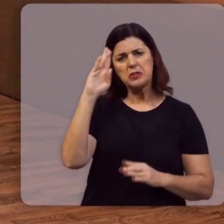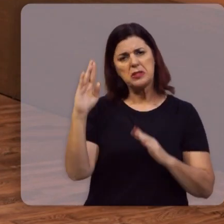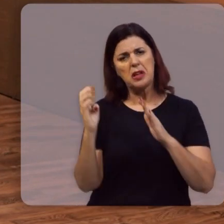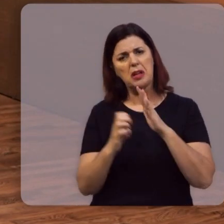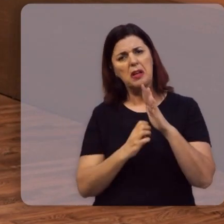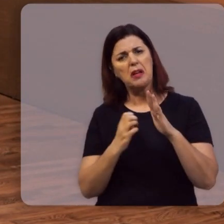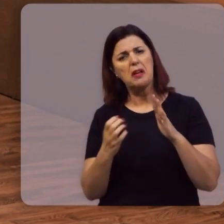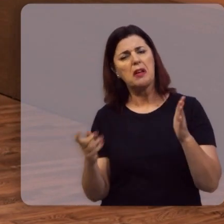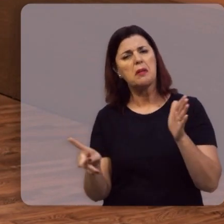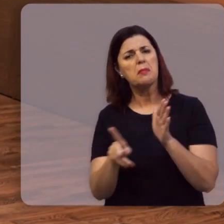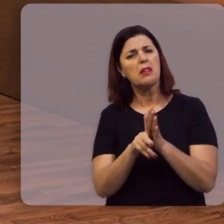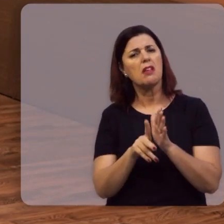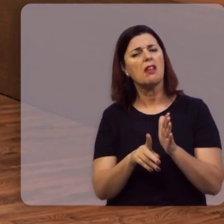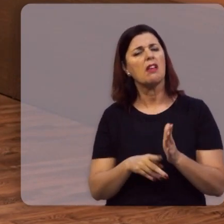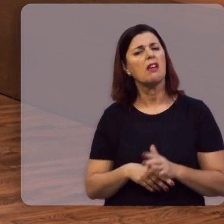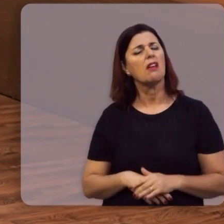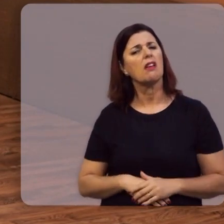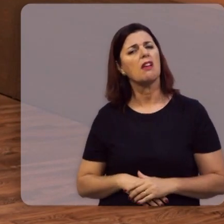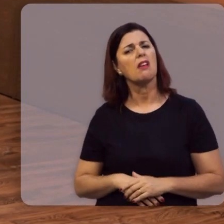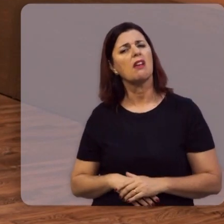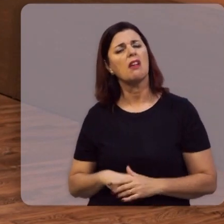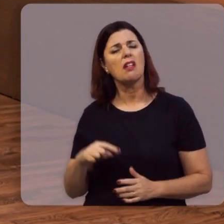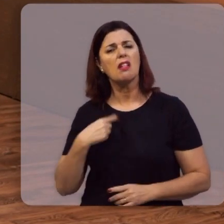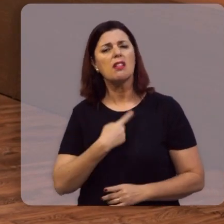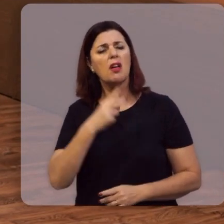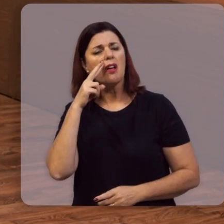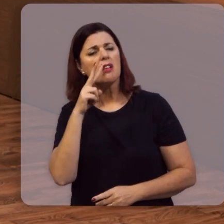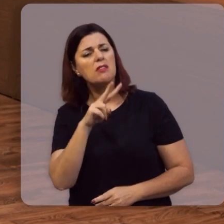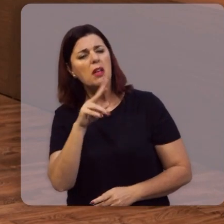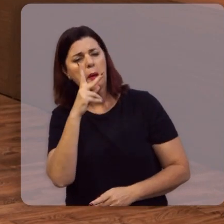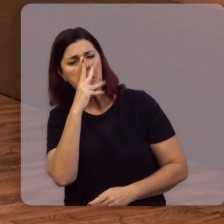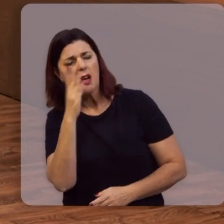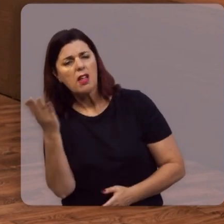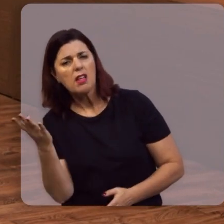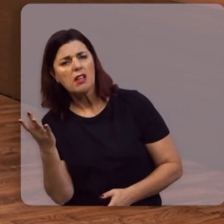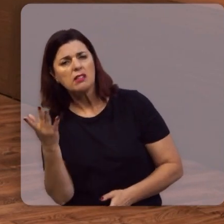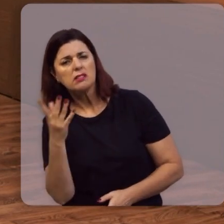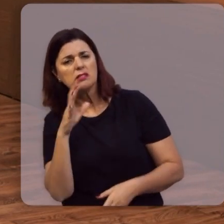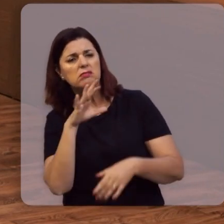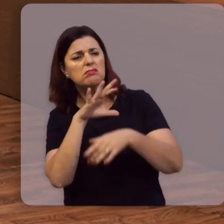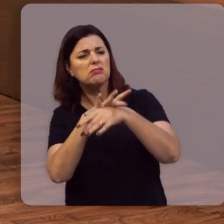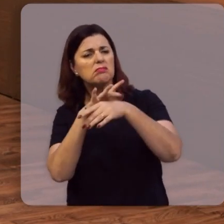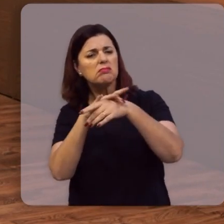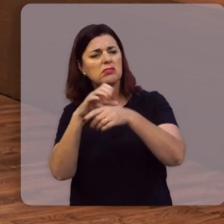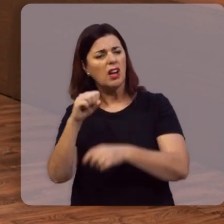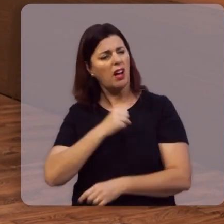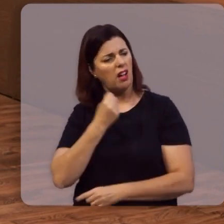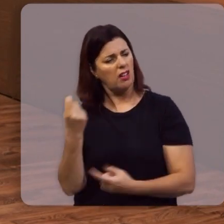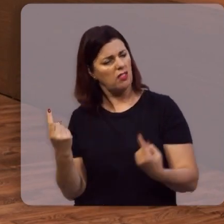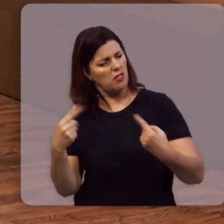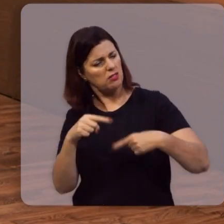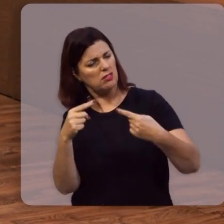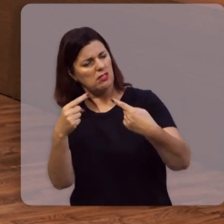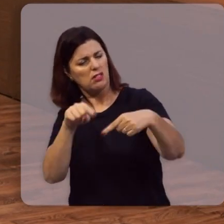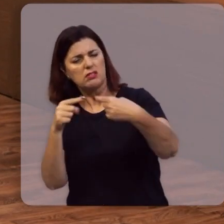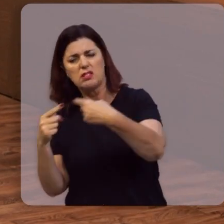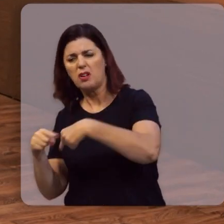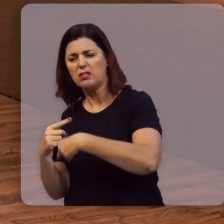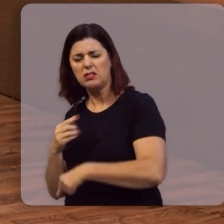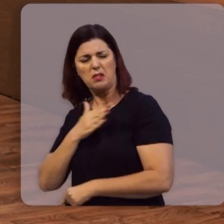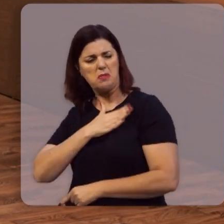empregado, empregado contra patrão. E nós estamos vendo esse clima de hostilidade,